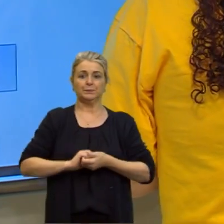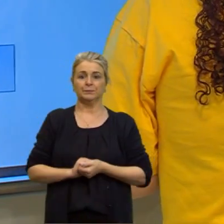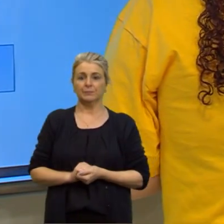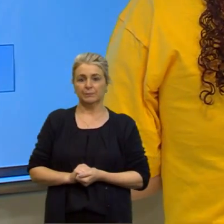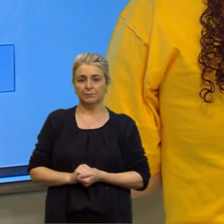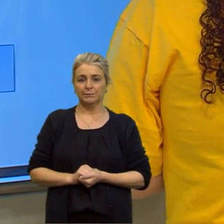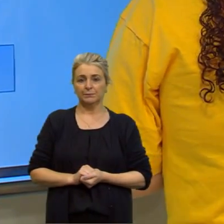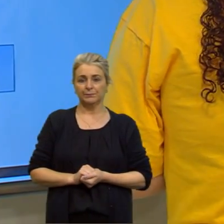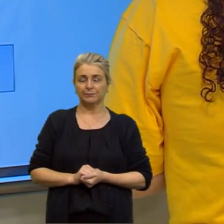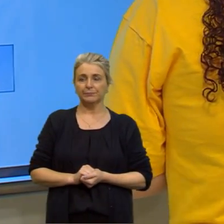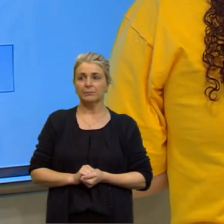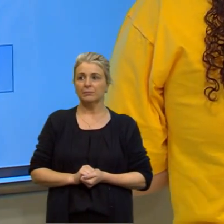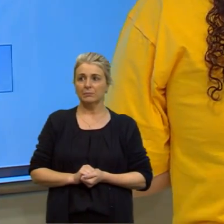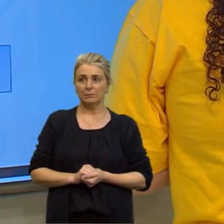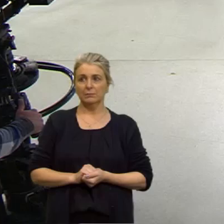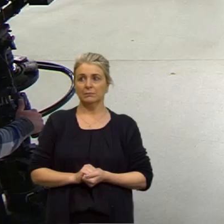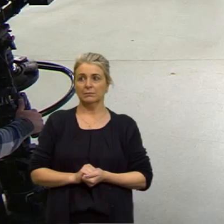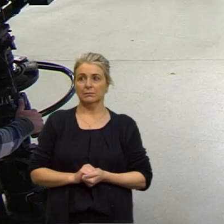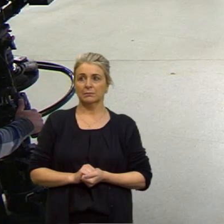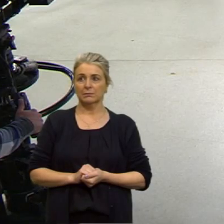e aí